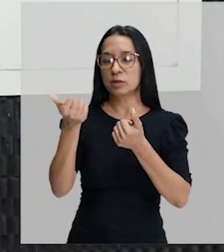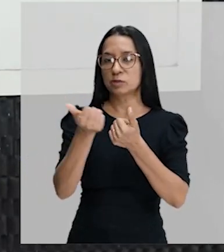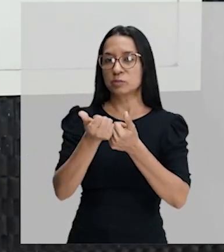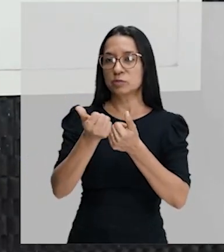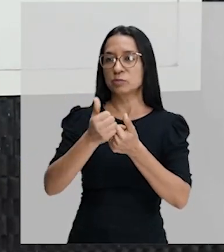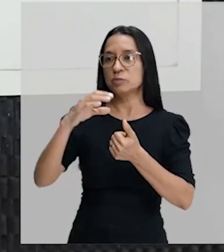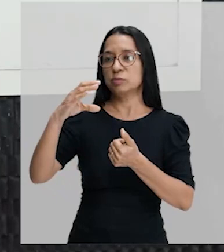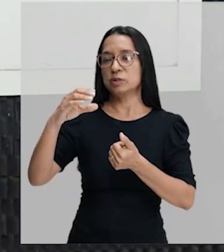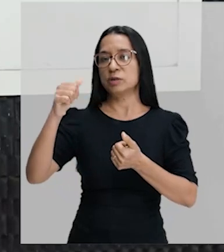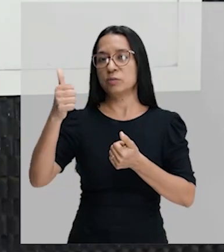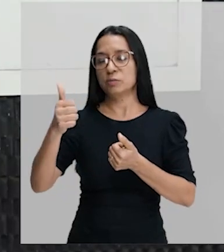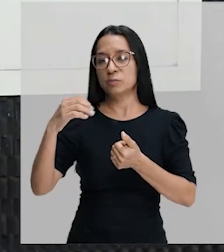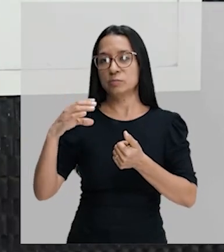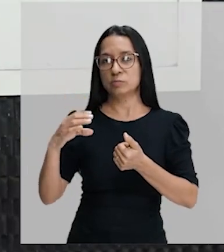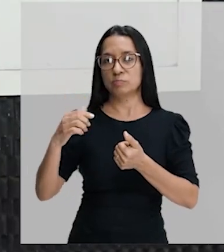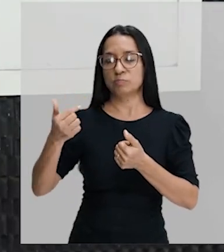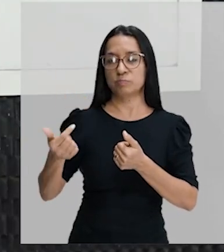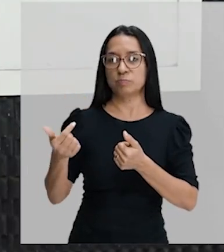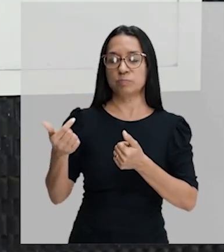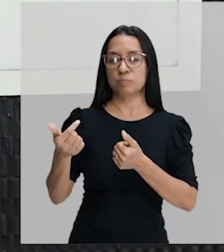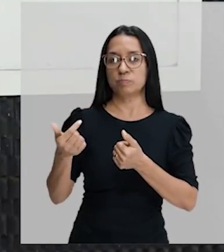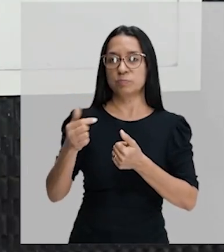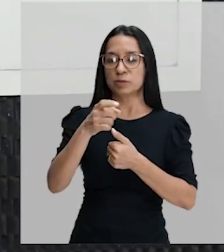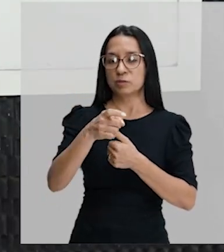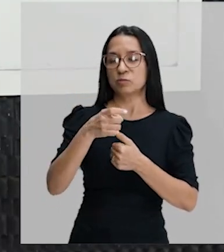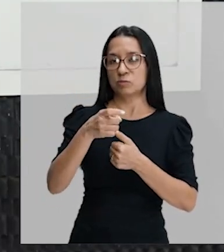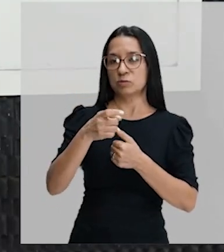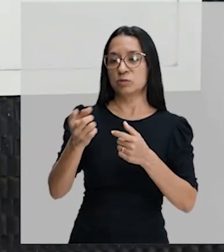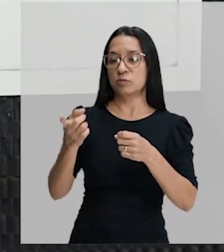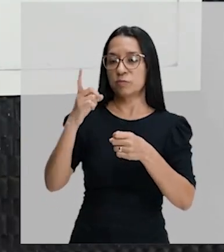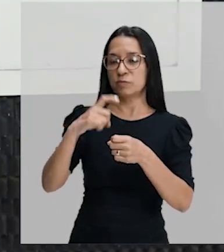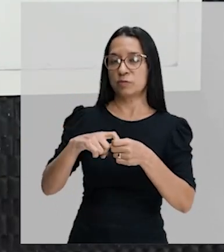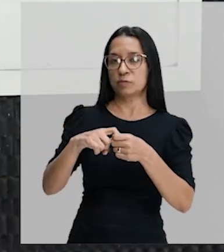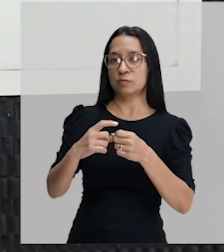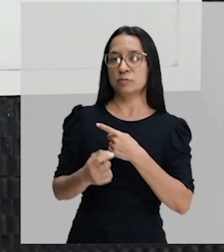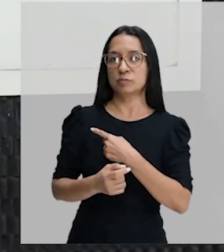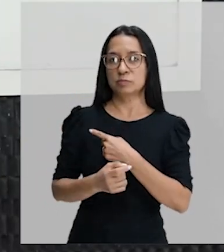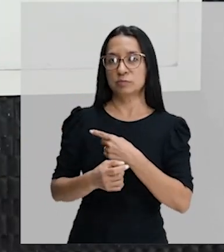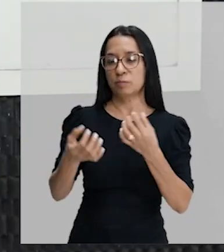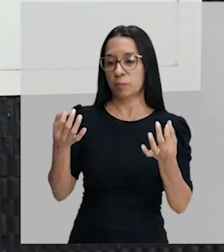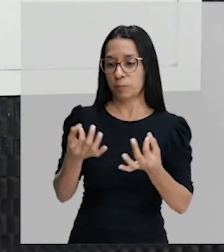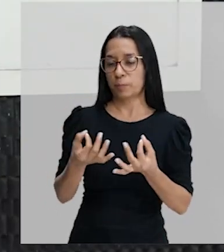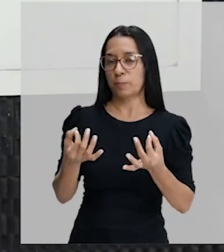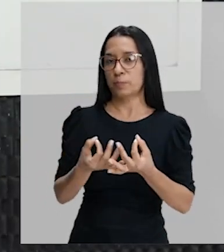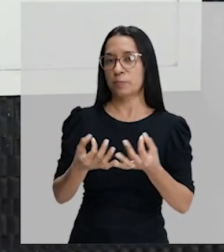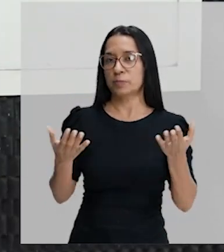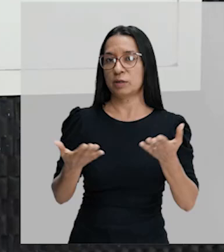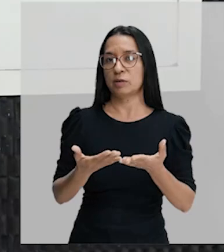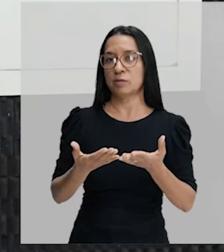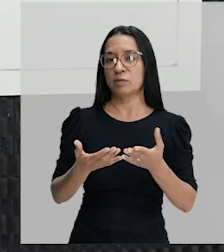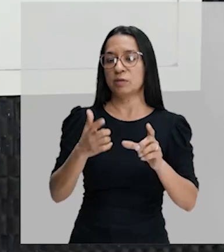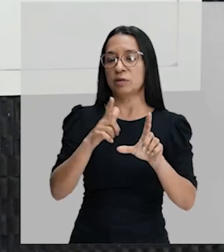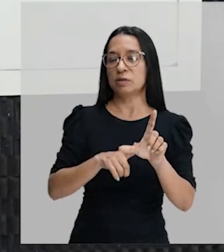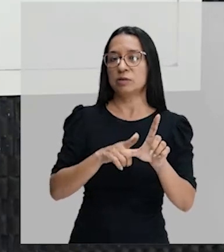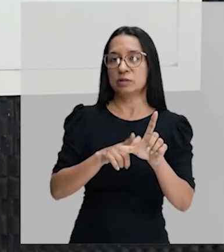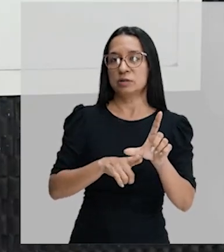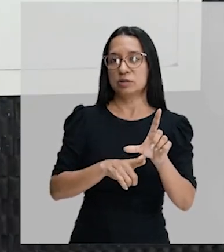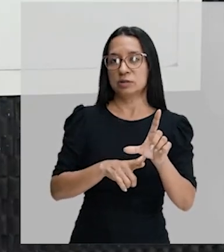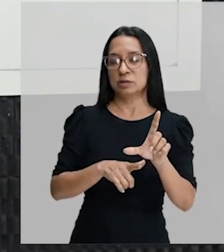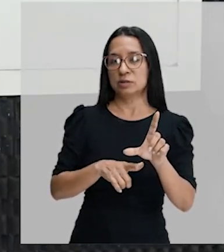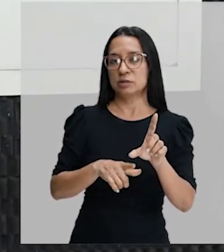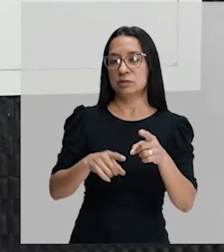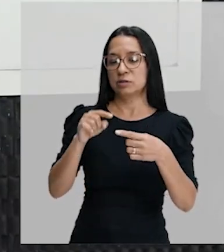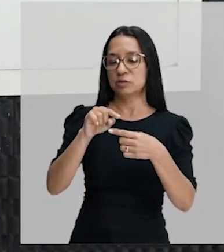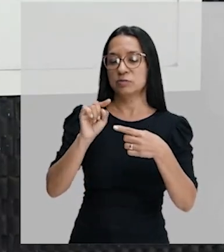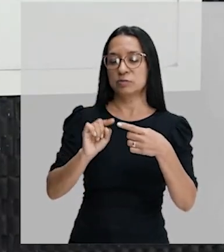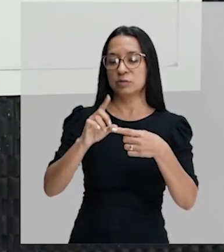e C2. E os do x voltam. Tá? Pronto. As incógnitas vai ser a divisão do